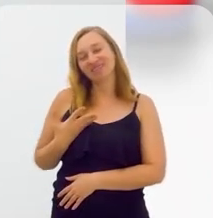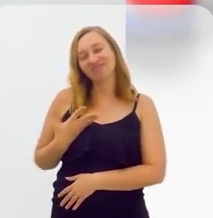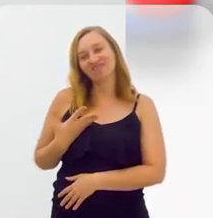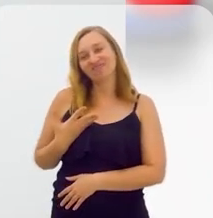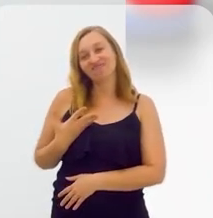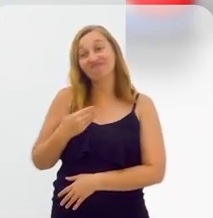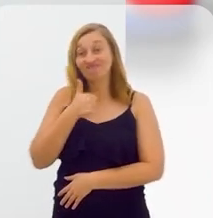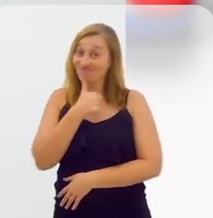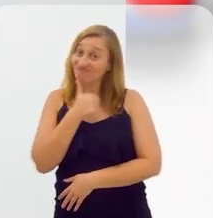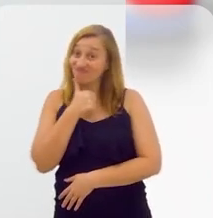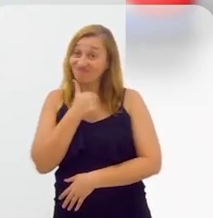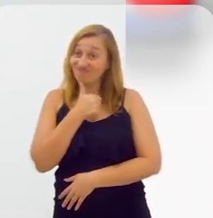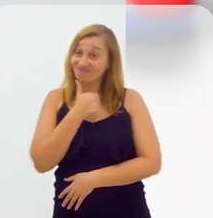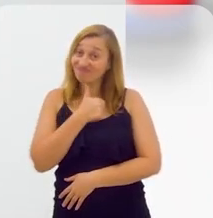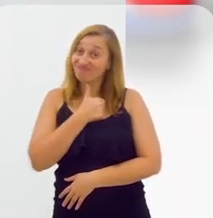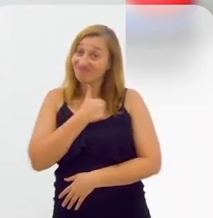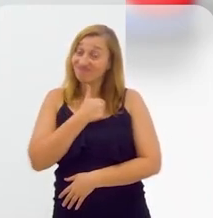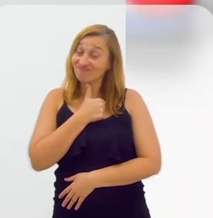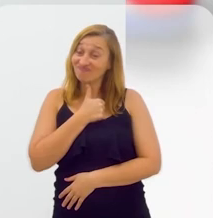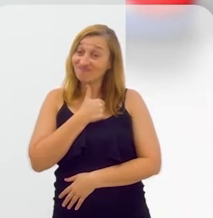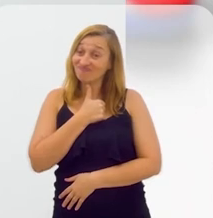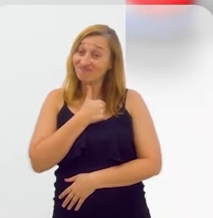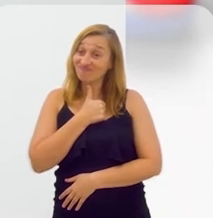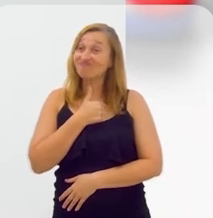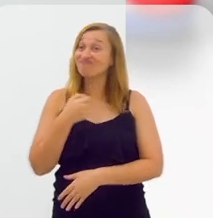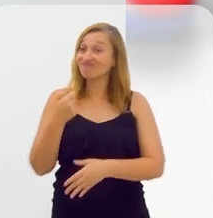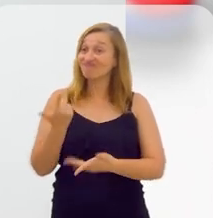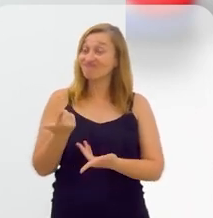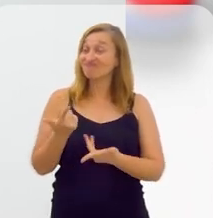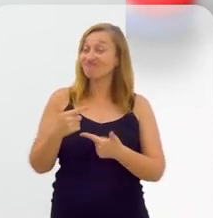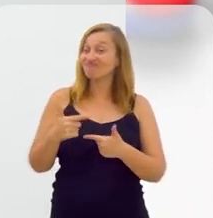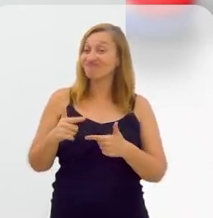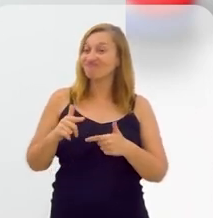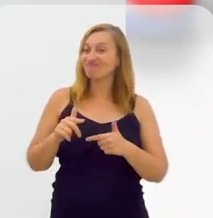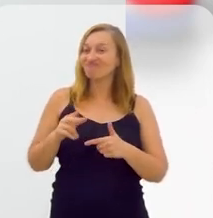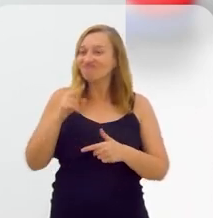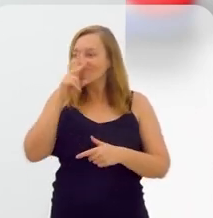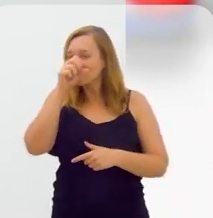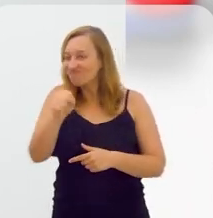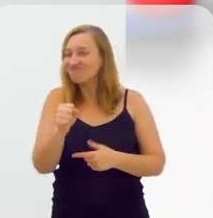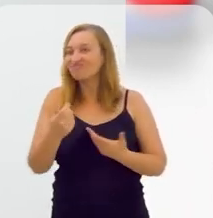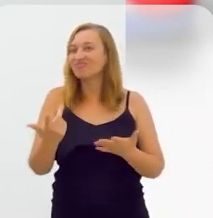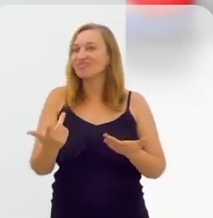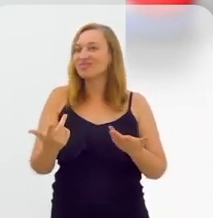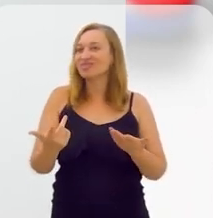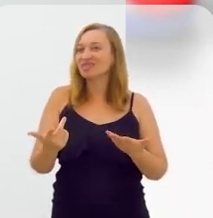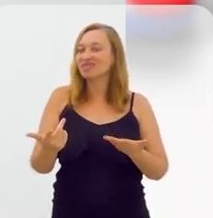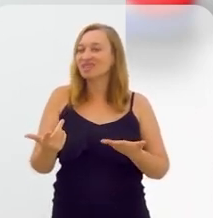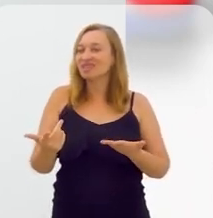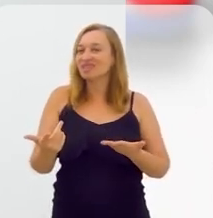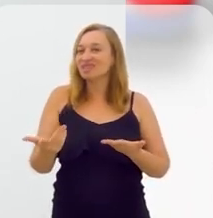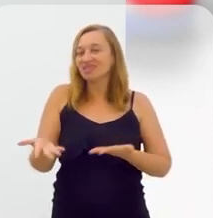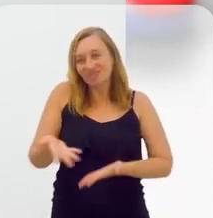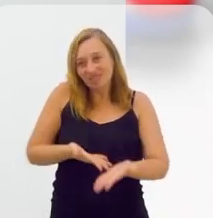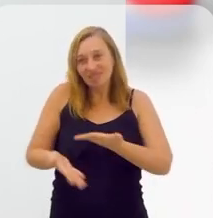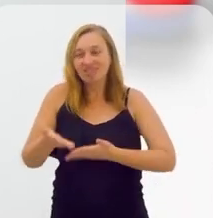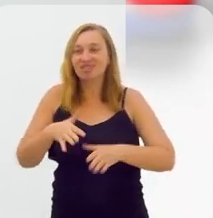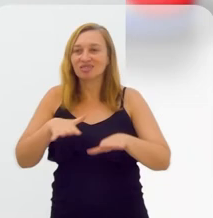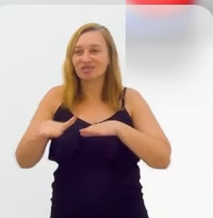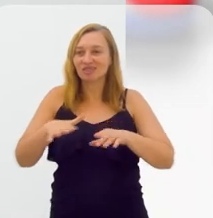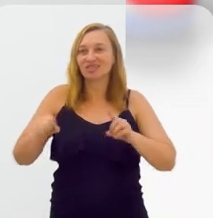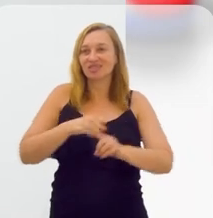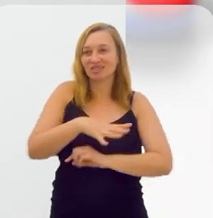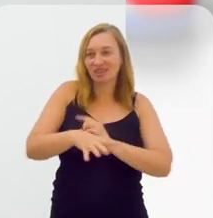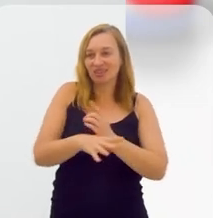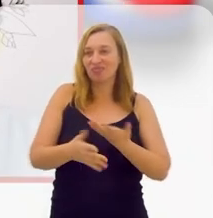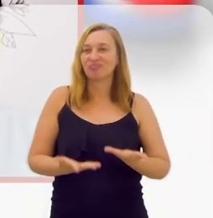colegas mulheres e que estão aí dessa força de colaborativa desse